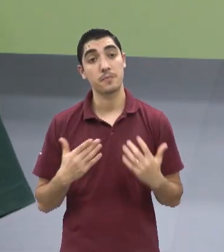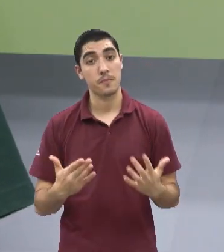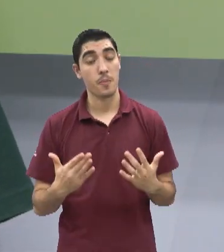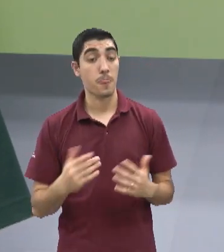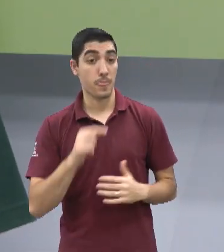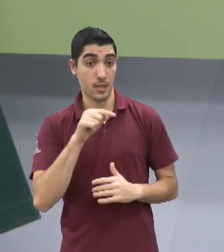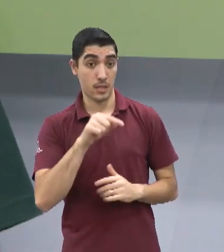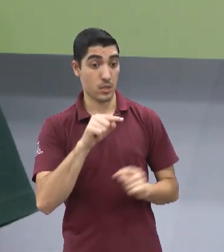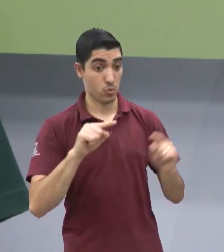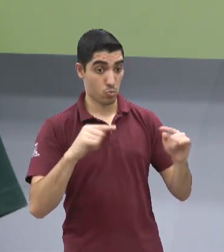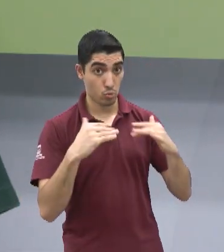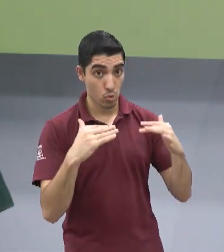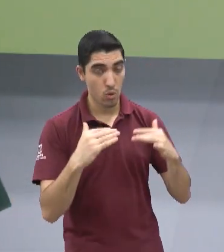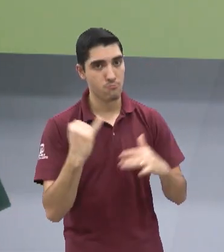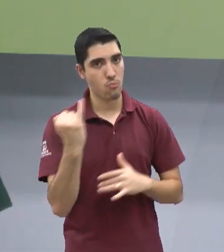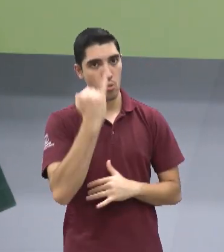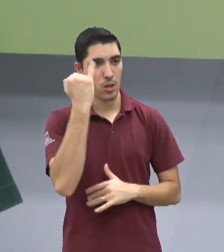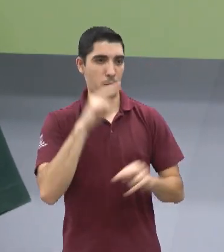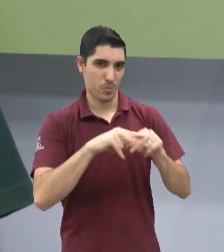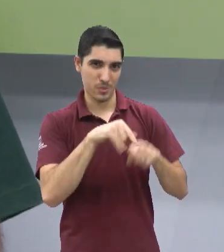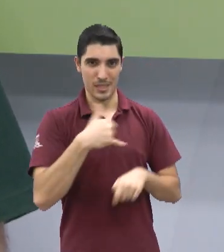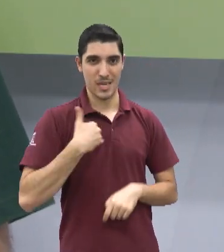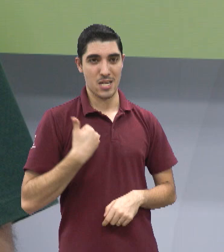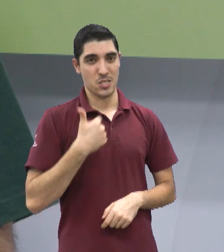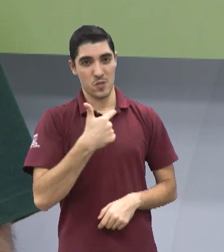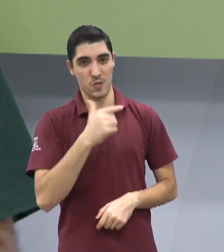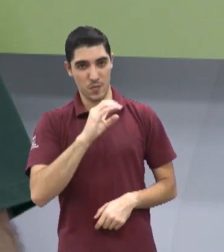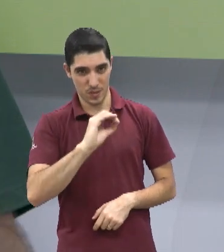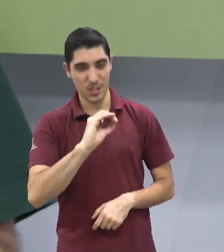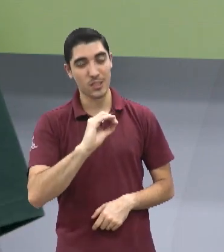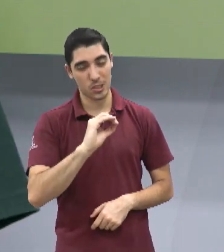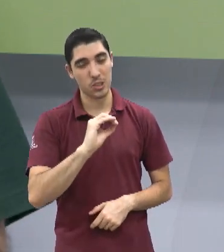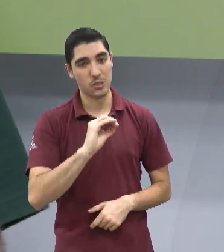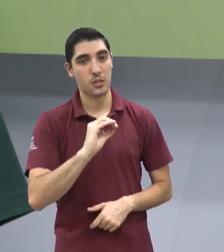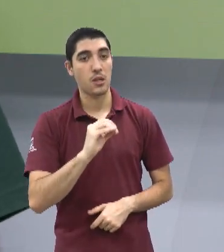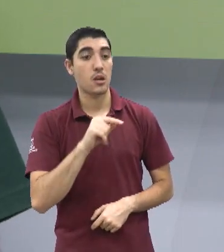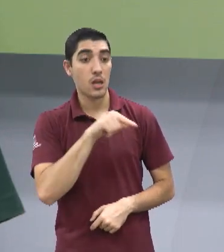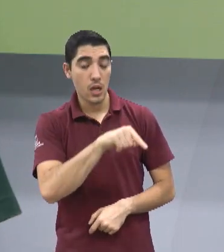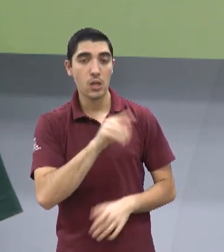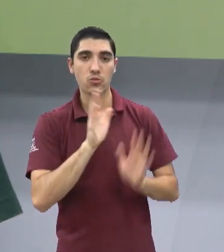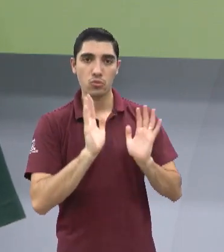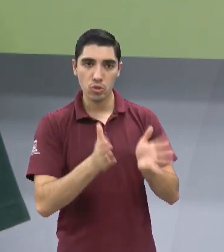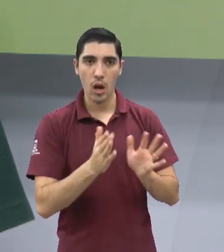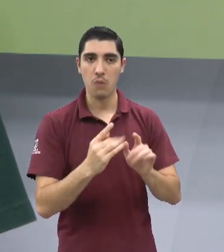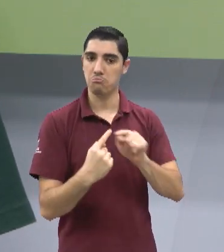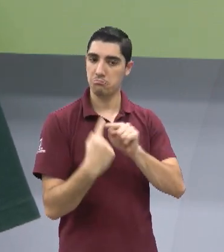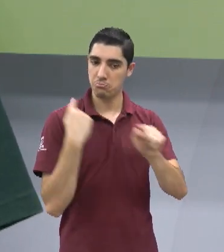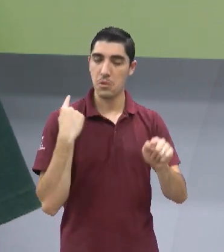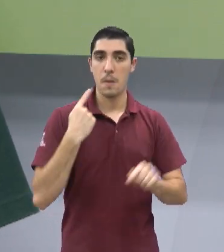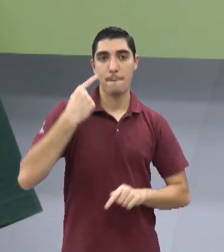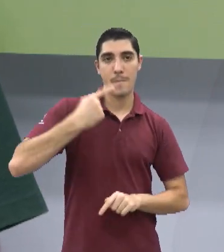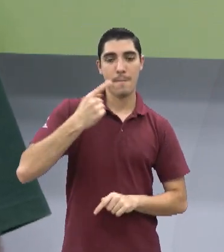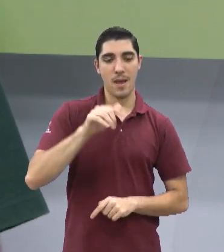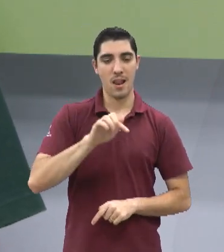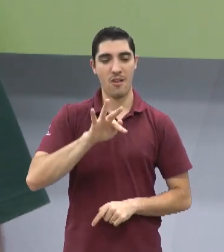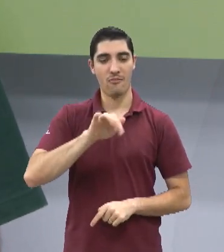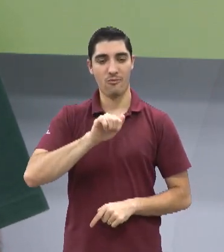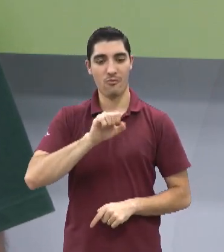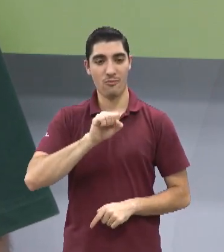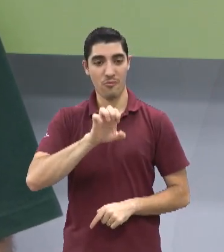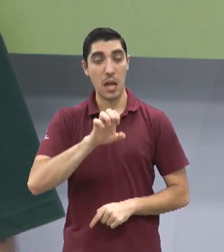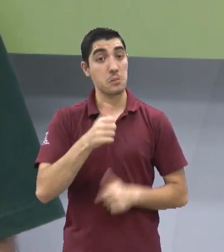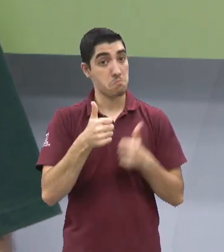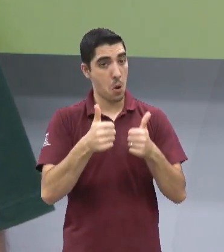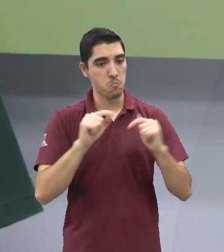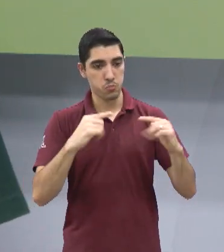teste importante para esse time do Sub-20 do São José, né? Que fez uma boa primeira fase, a parte do jogo contra o Minas lá,